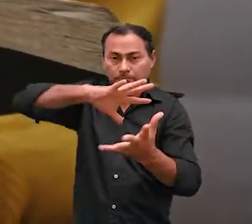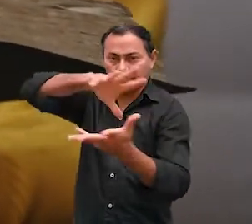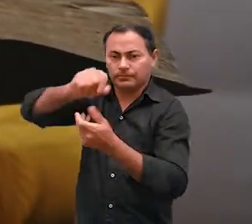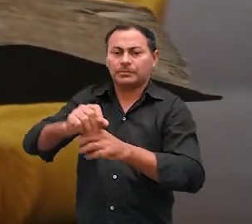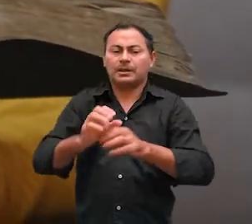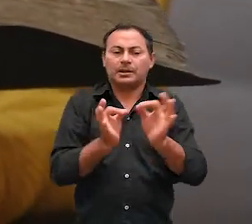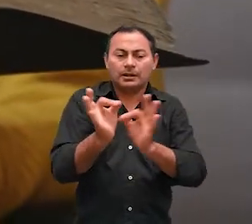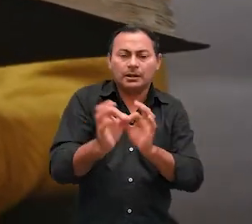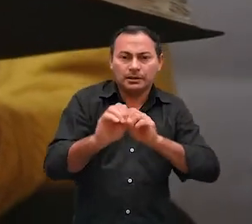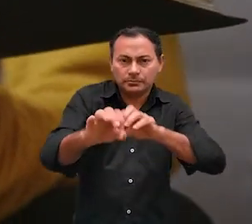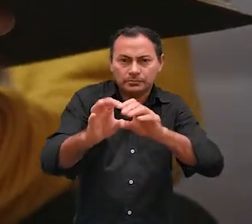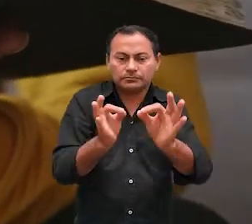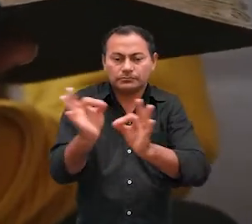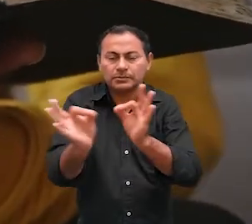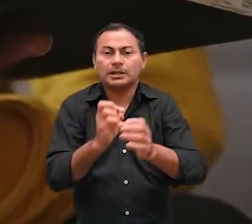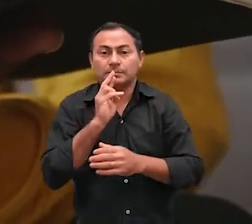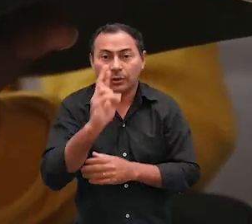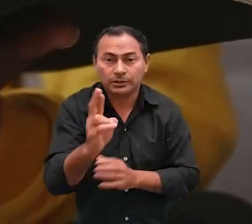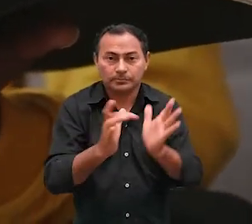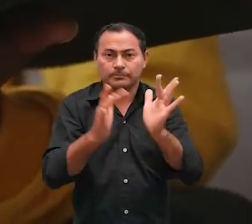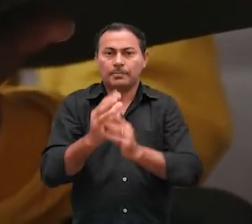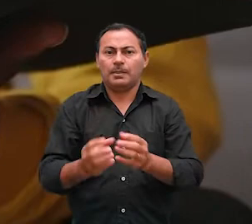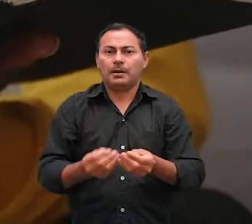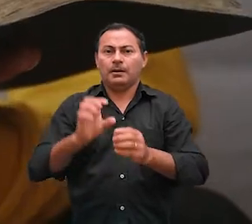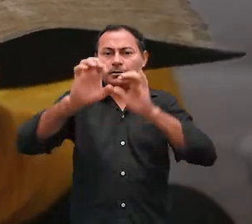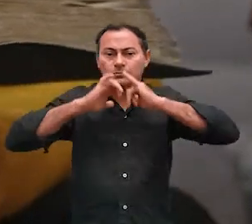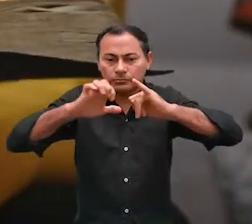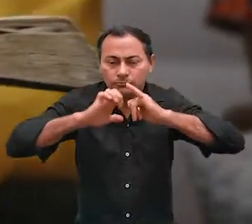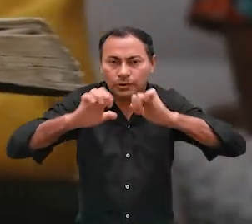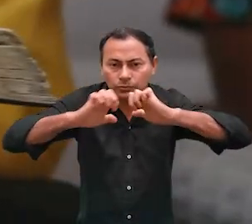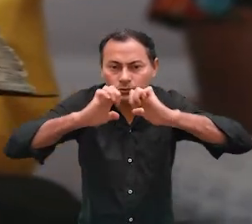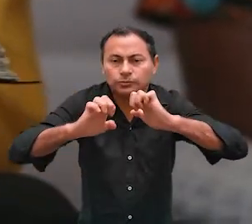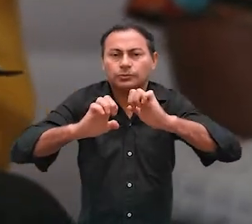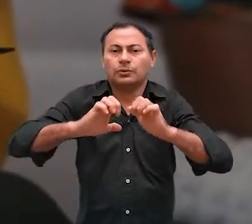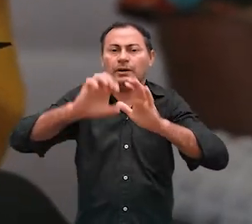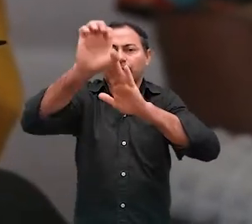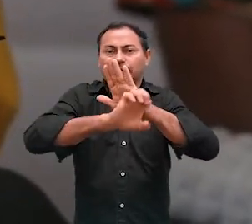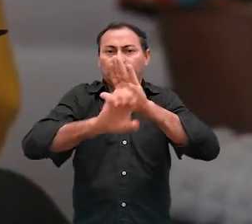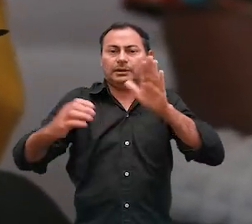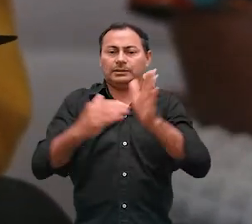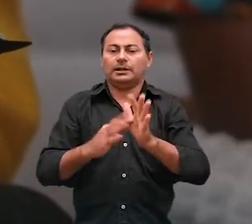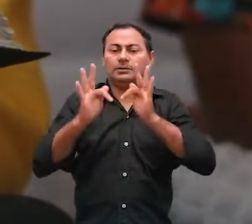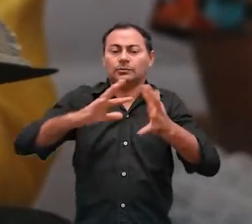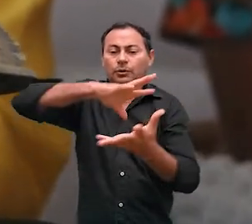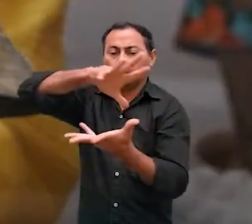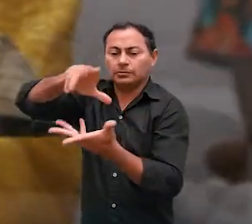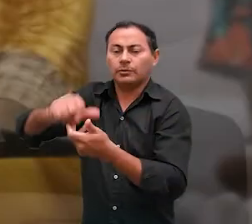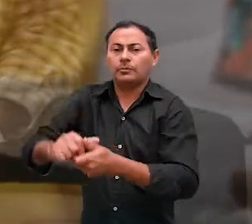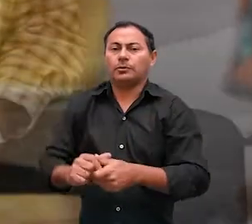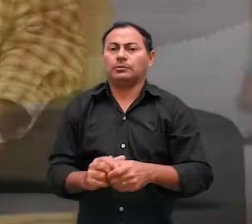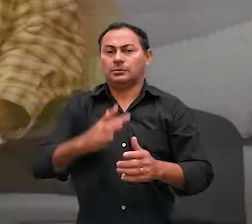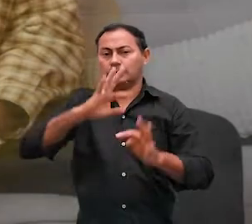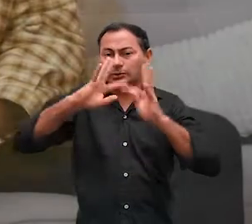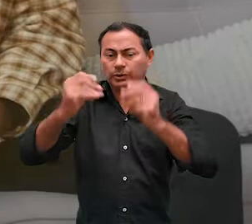ensina solução e a resposta de Jesus por exemplo em pregar o Evangelho até os confins da terra para todo